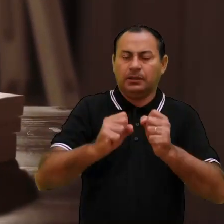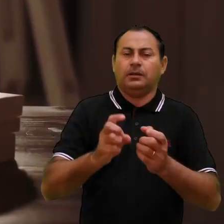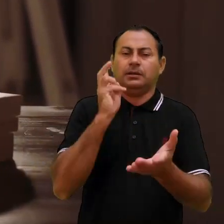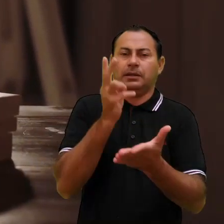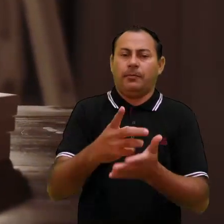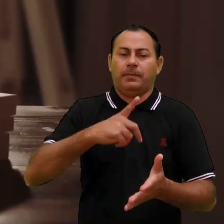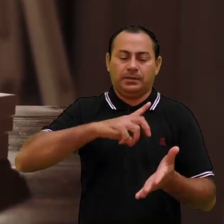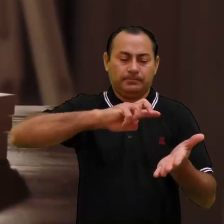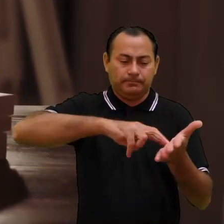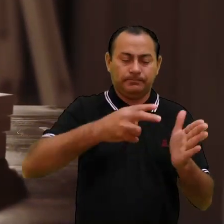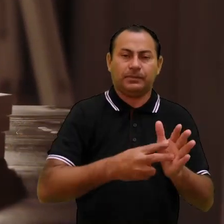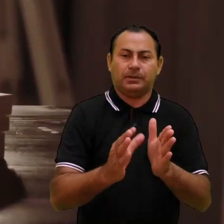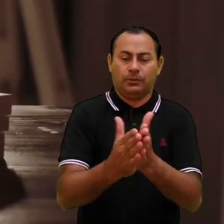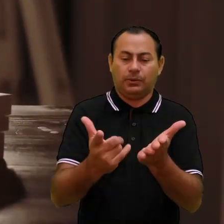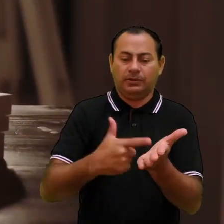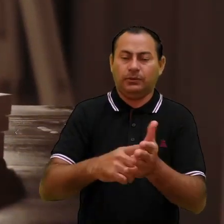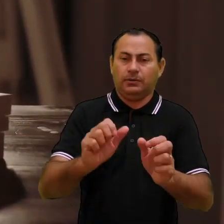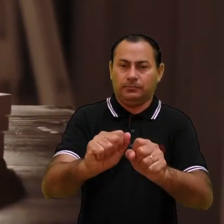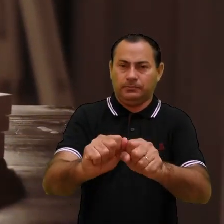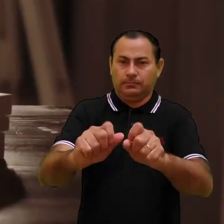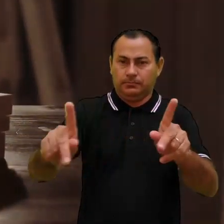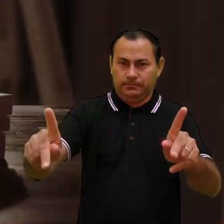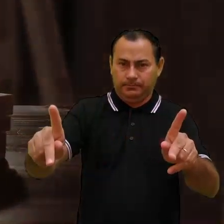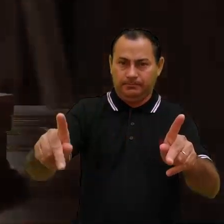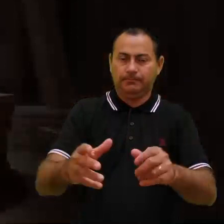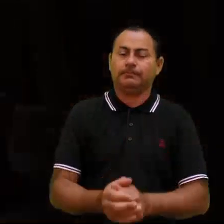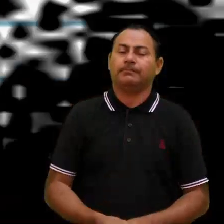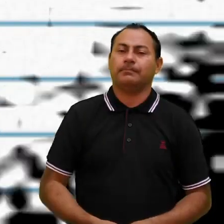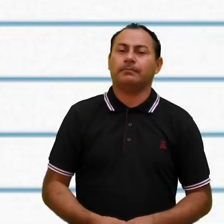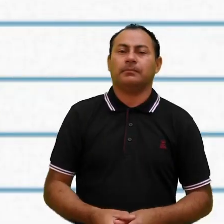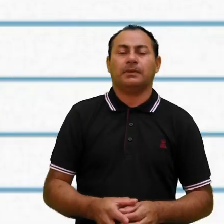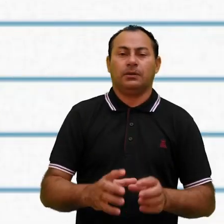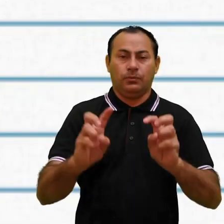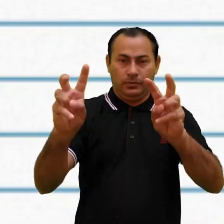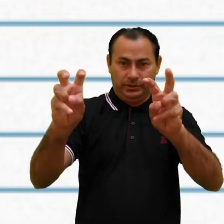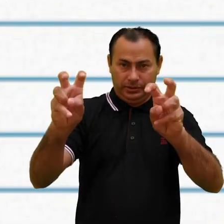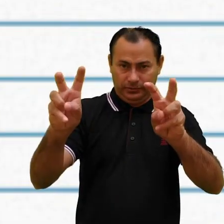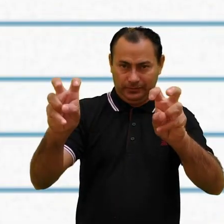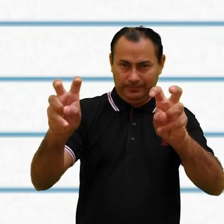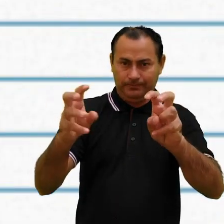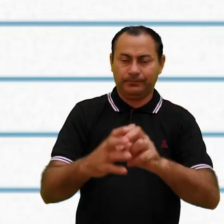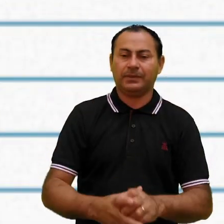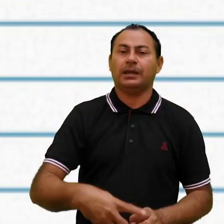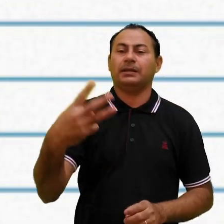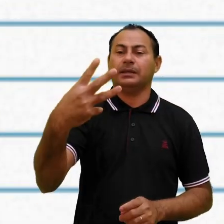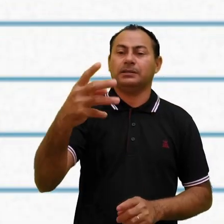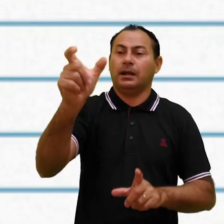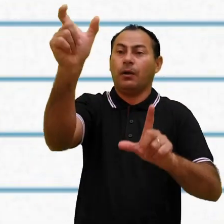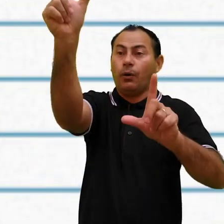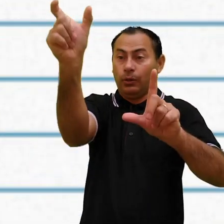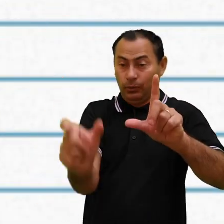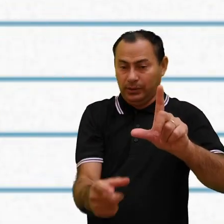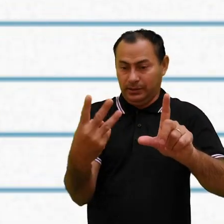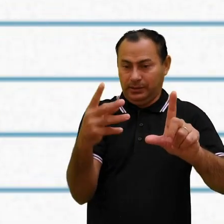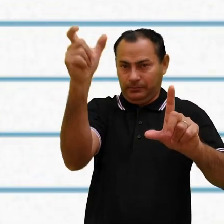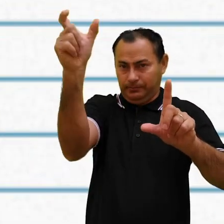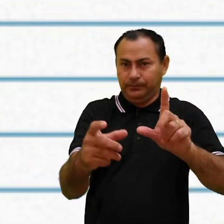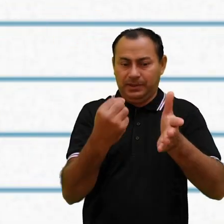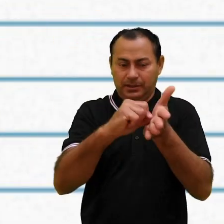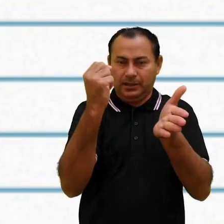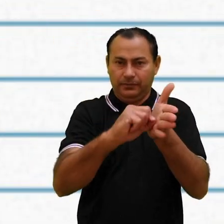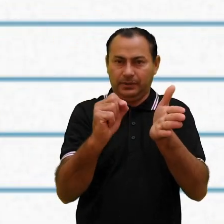o mesmo significado no livro do Apocalipse. Como título da terceira coluna, escreva